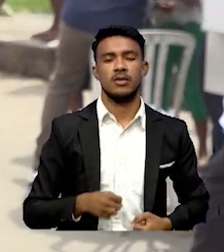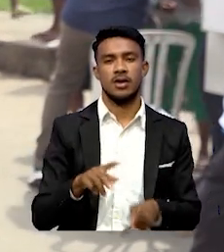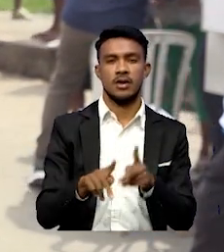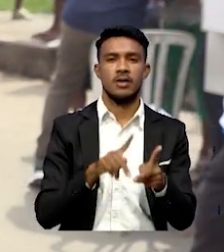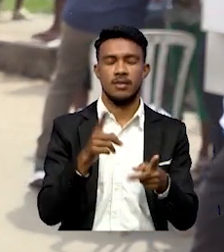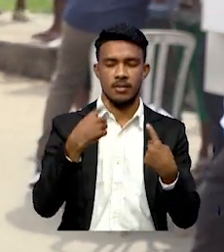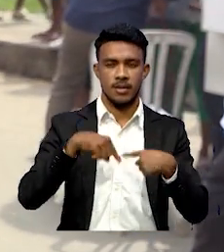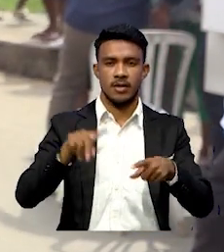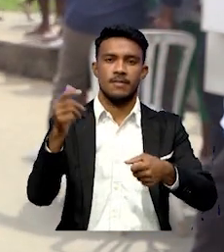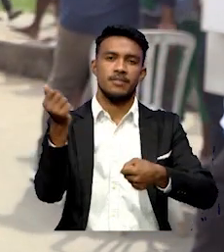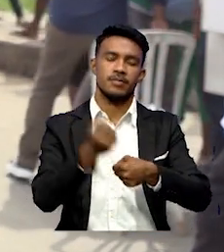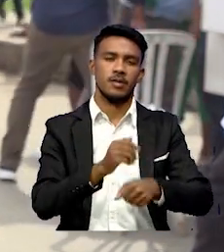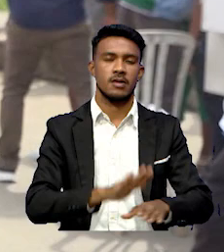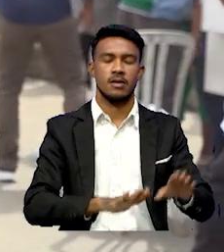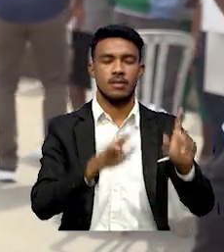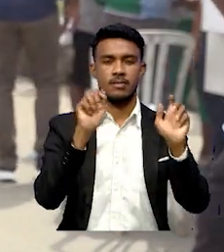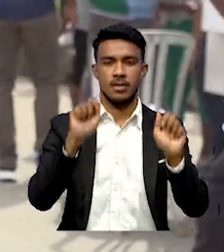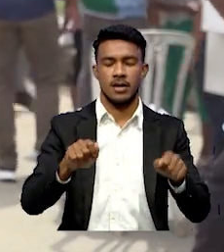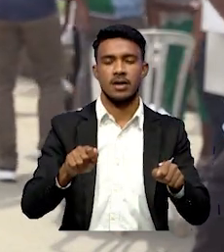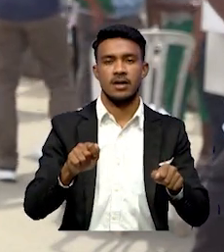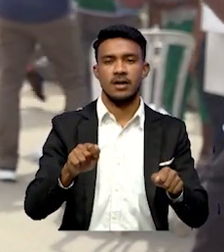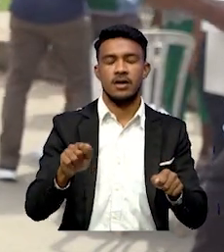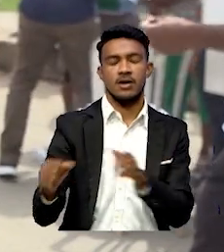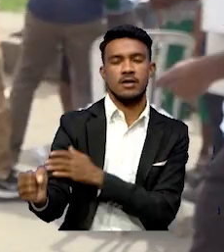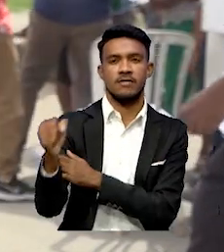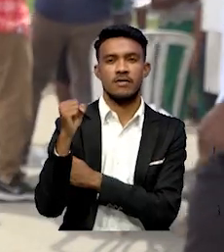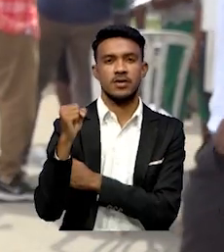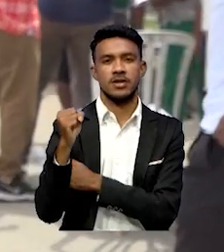para apoio fale a posto saúde será para atuar reforçar tan